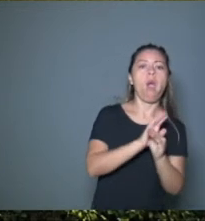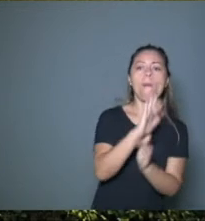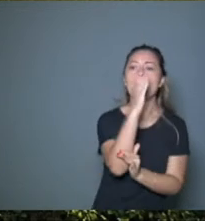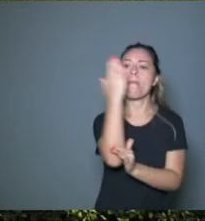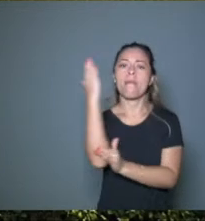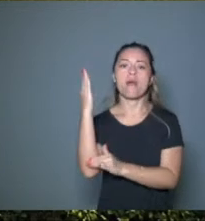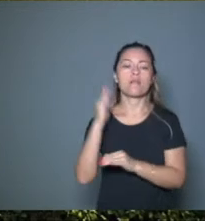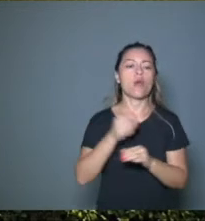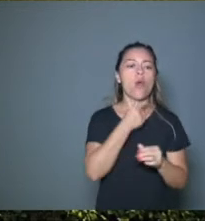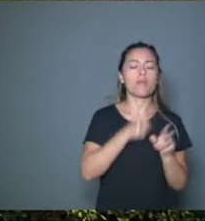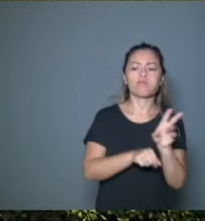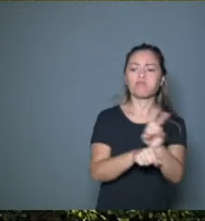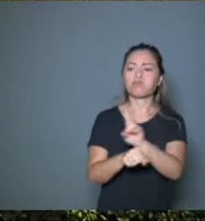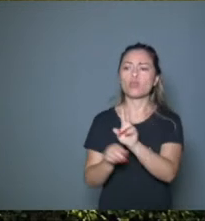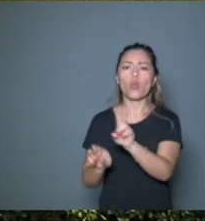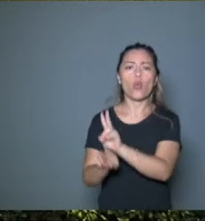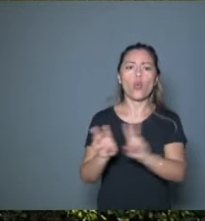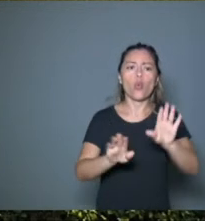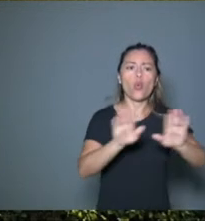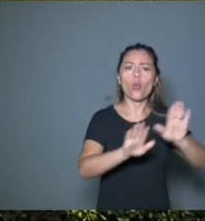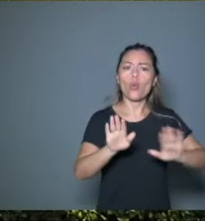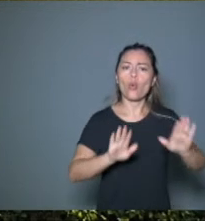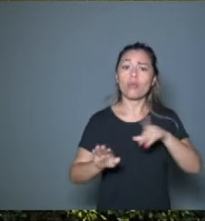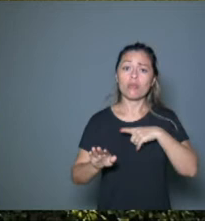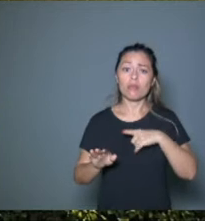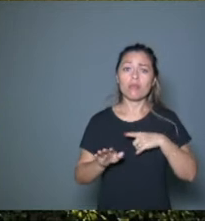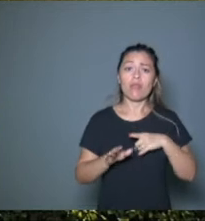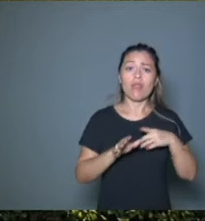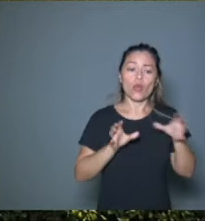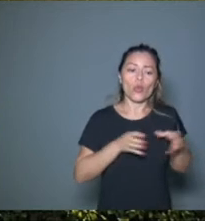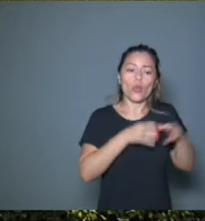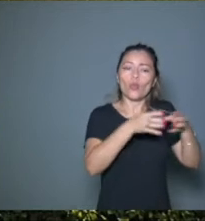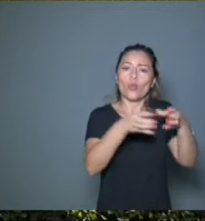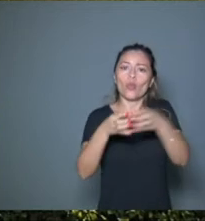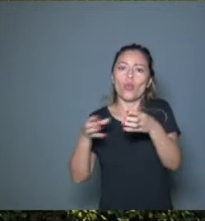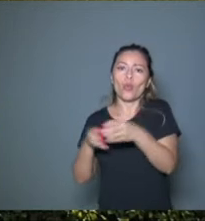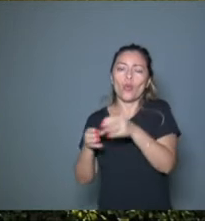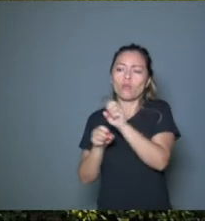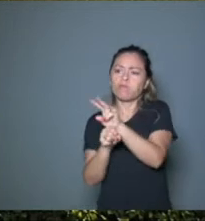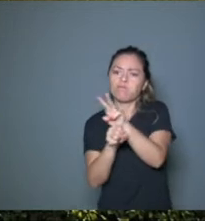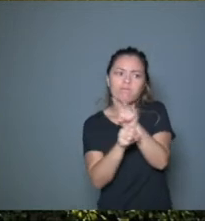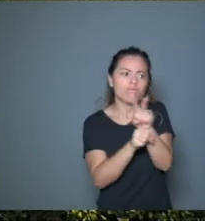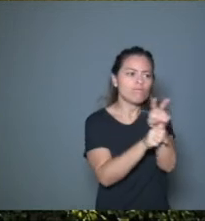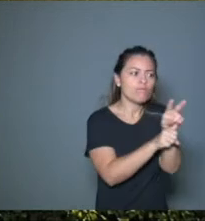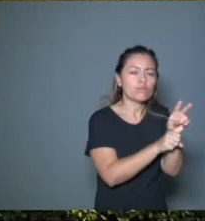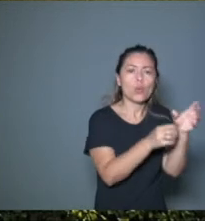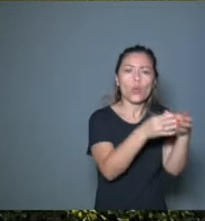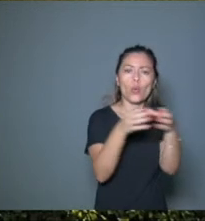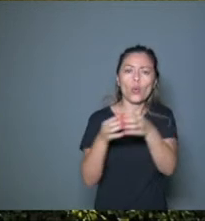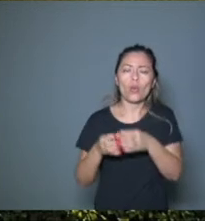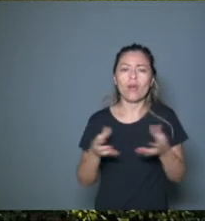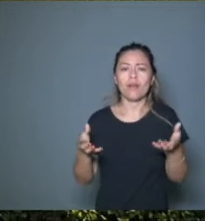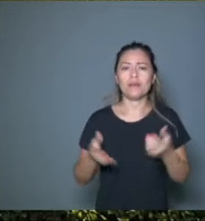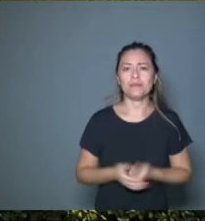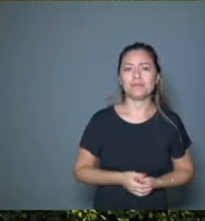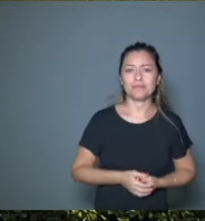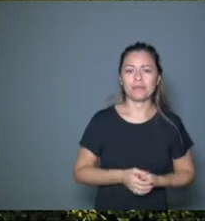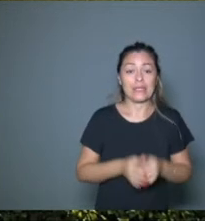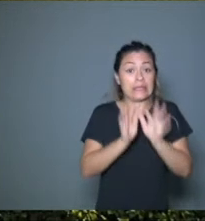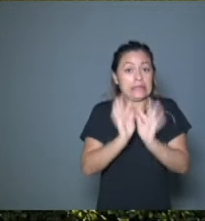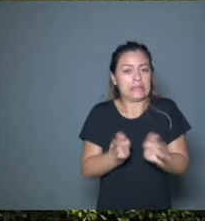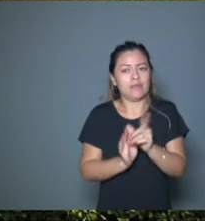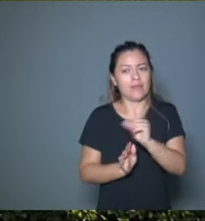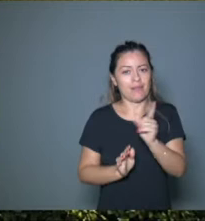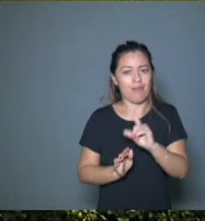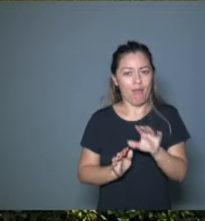etc., na nossa empresa. Então, não é uma coisa simples, é muita coisa, ali estão algumas referências para dar uma ideia do